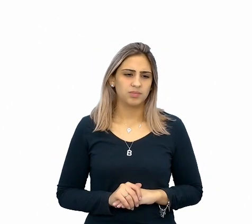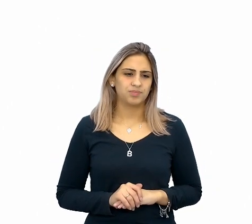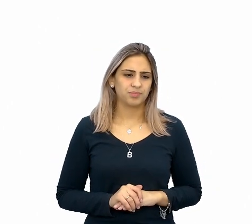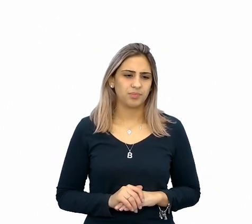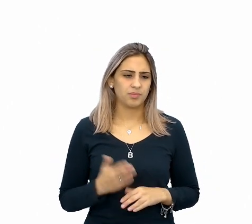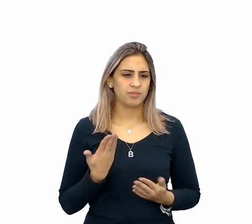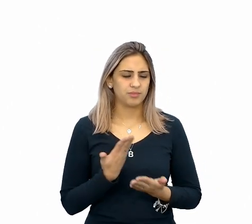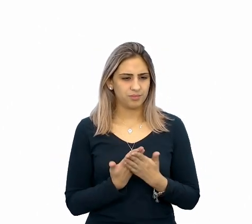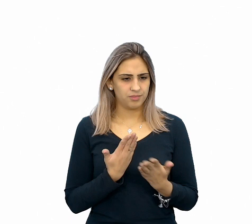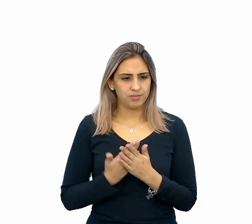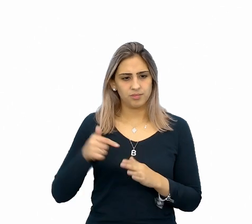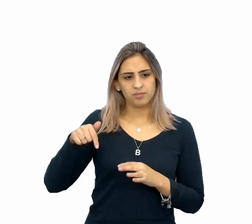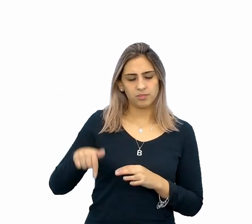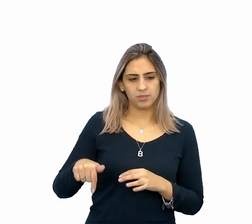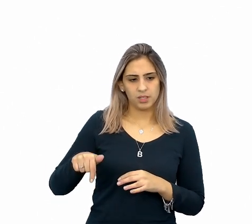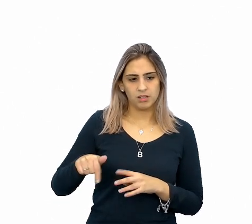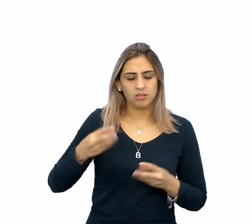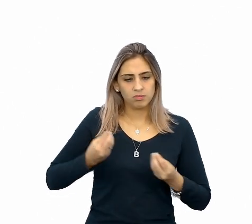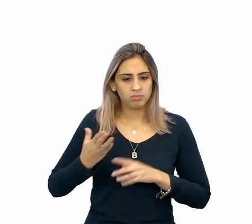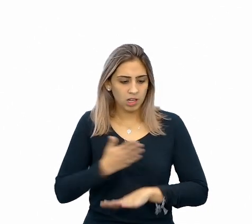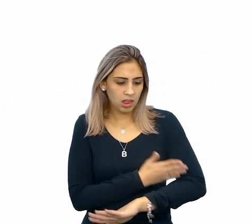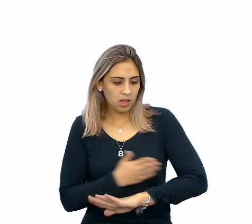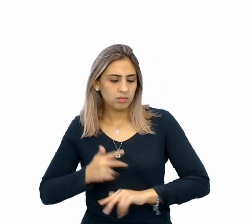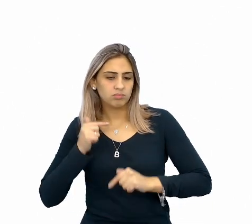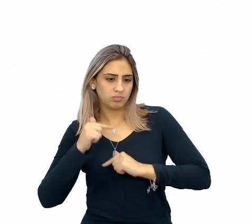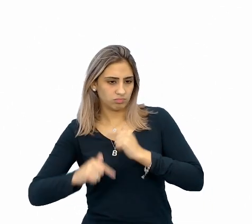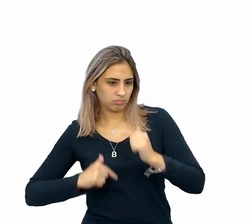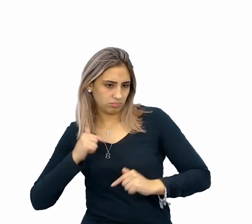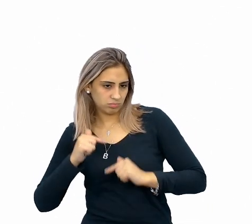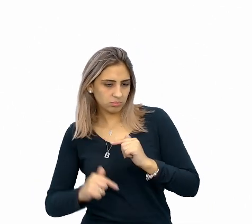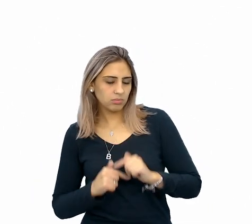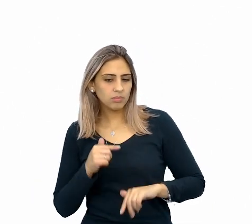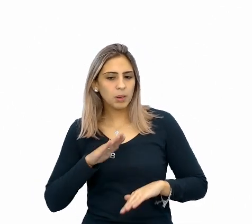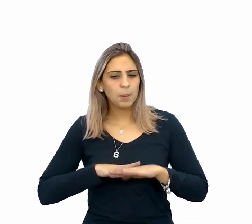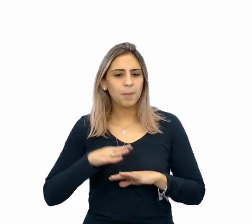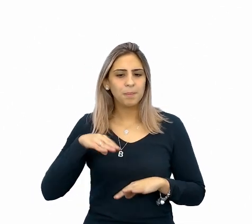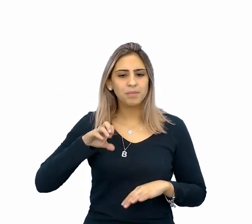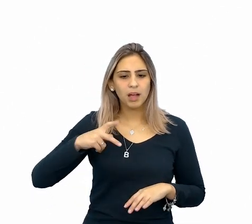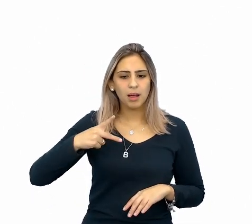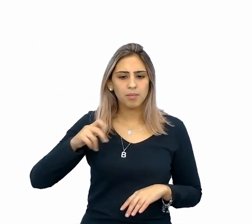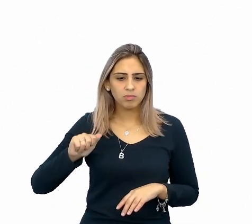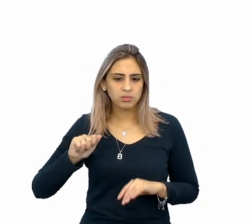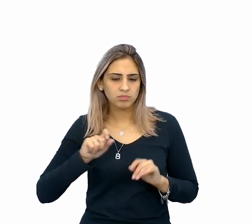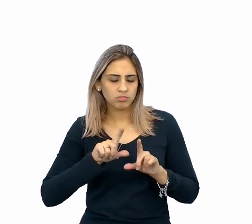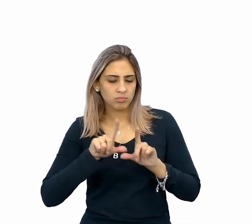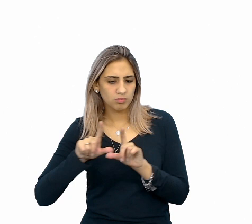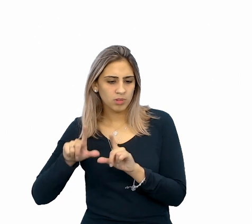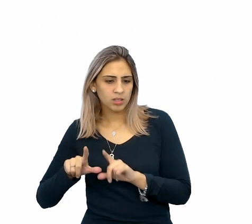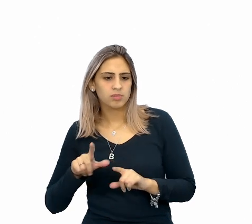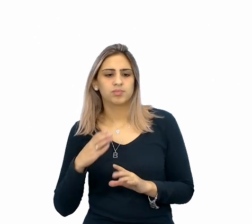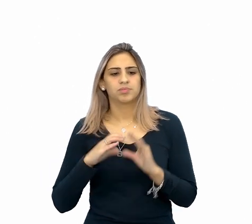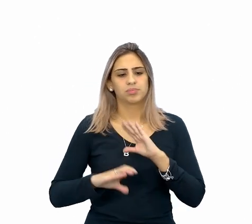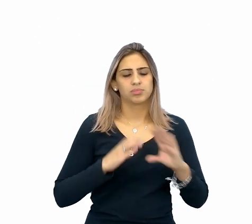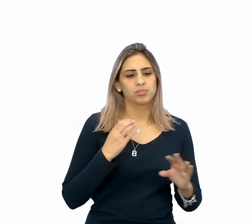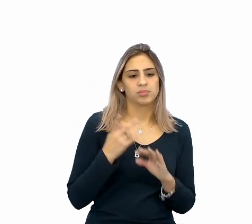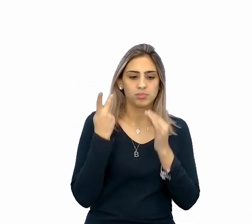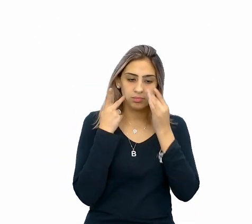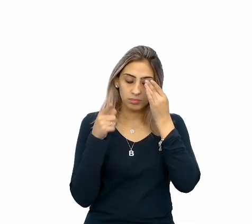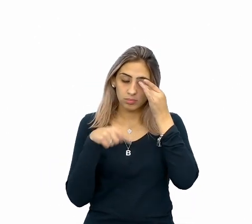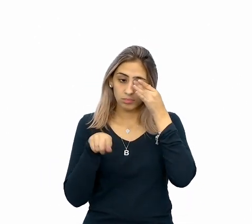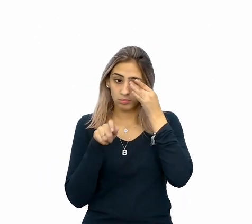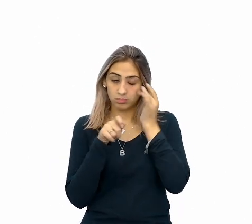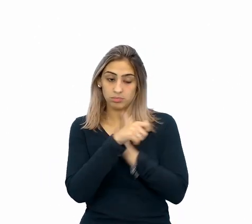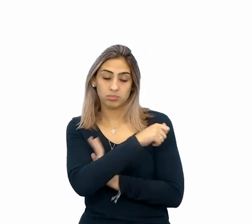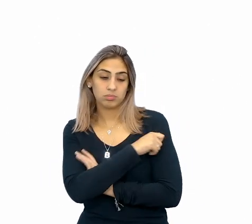A aula 7, ela dá início ao trabalho com o mapa de quadrinhas e cantigas do Brasil que os estudantes